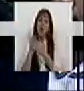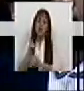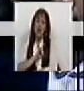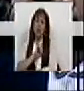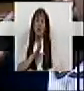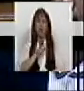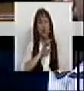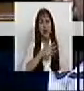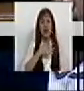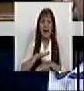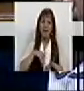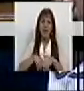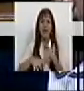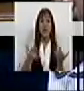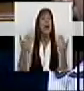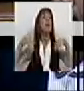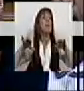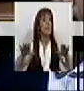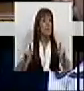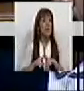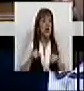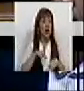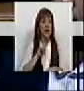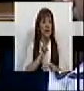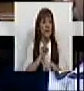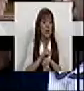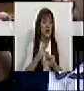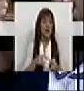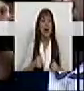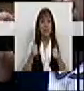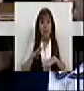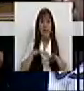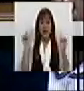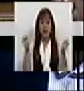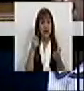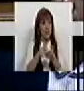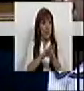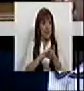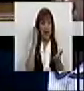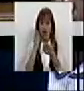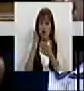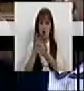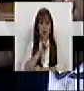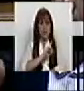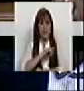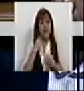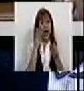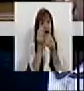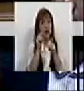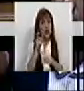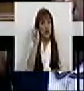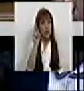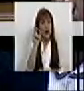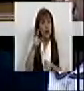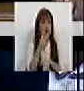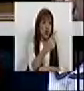privados que os senhores querem fazer, mas ao mesmo tempo que andam a fazer publicidade gratuita aos colégios privados, houve alunos no